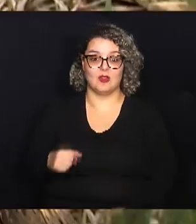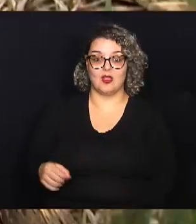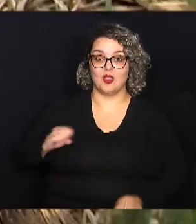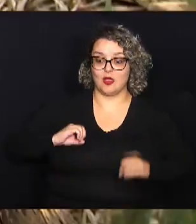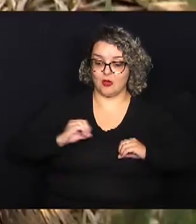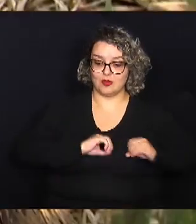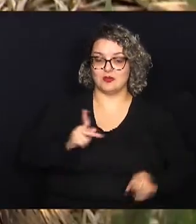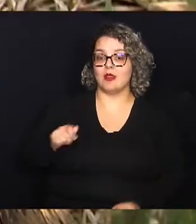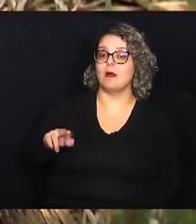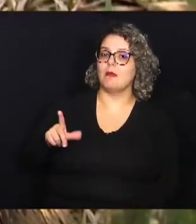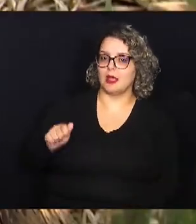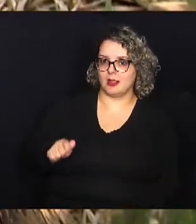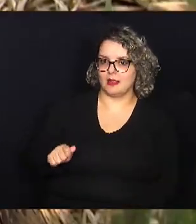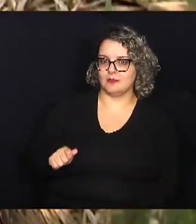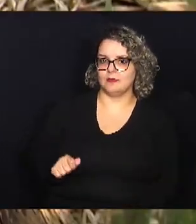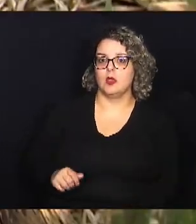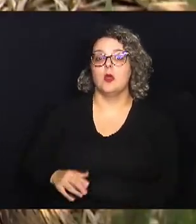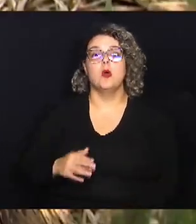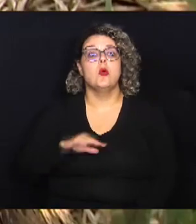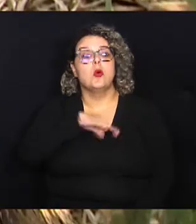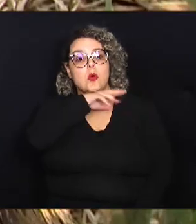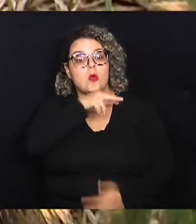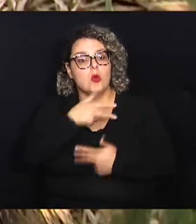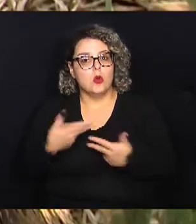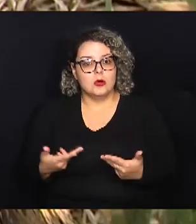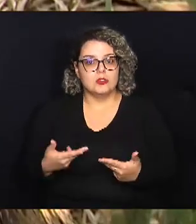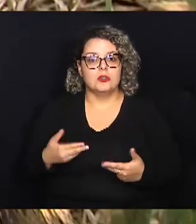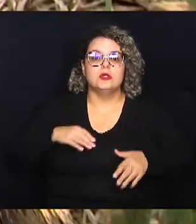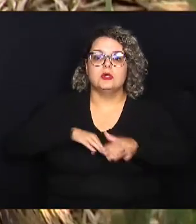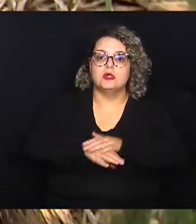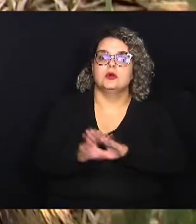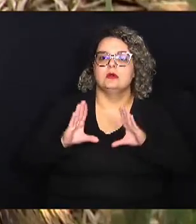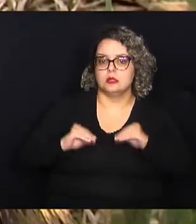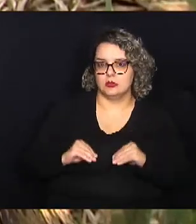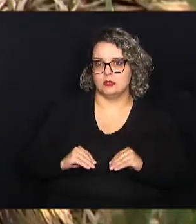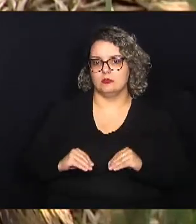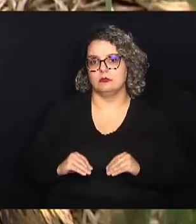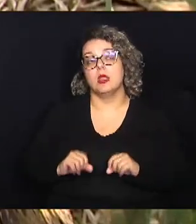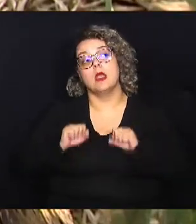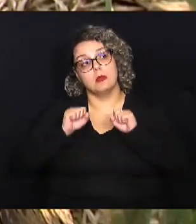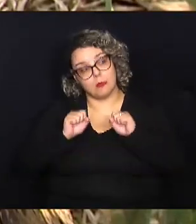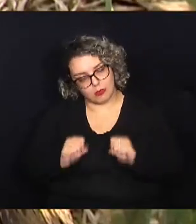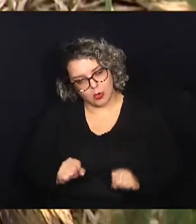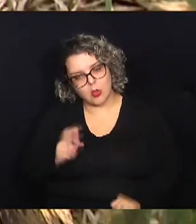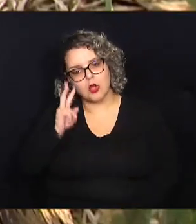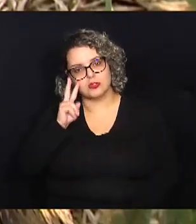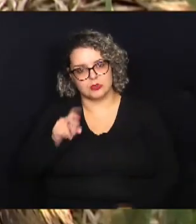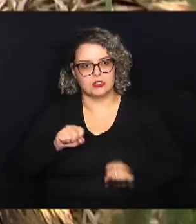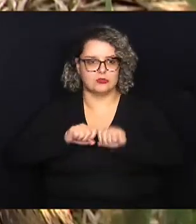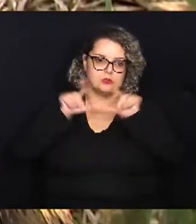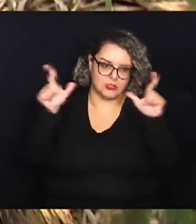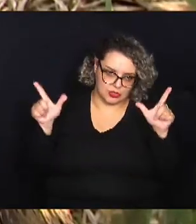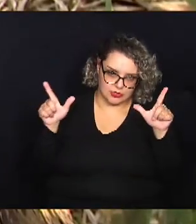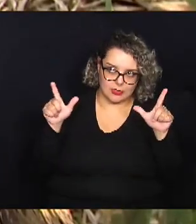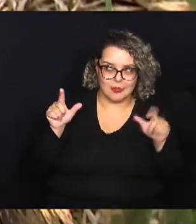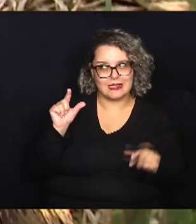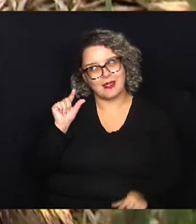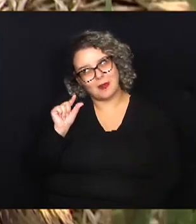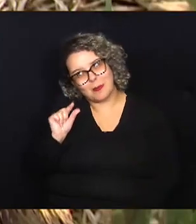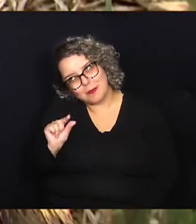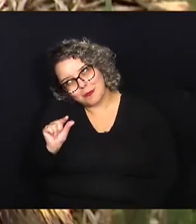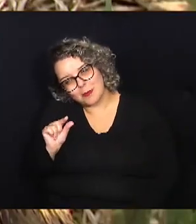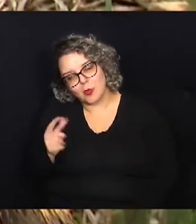parda. O animal de hábito noturno não implica necessariamente que ele não pode ser visto durante o dia. É menos comum. E teria o